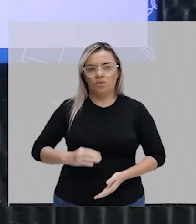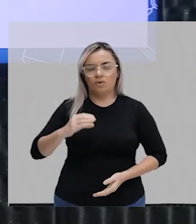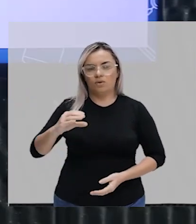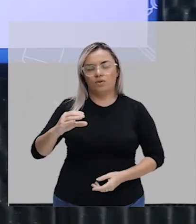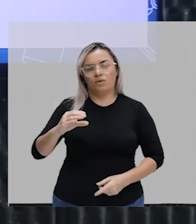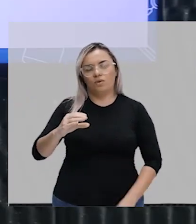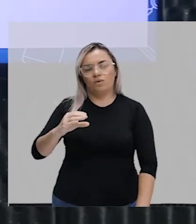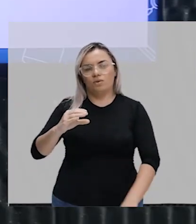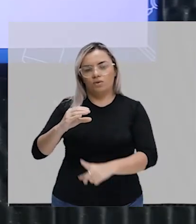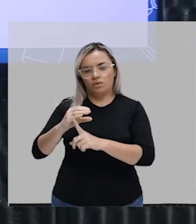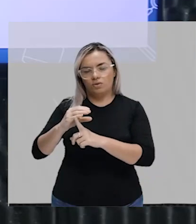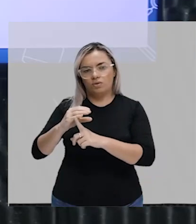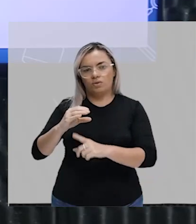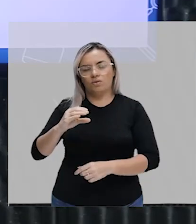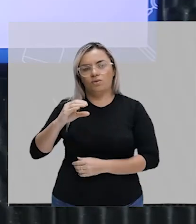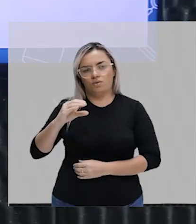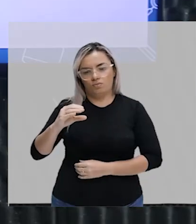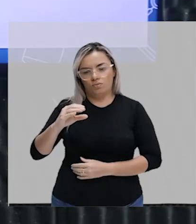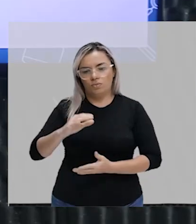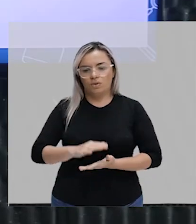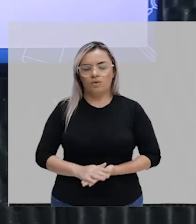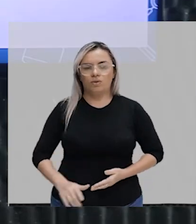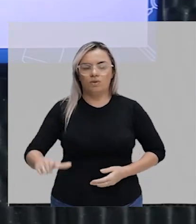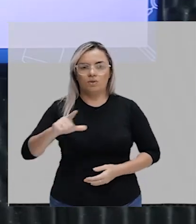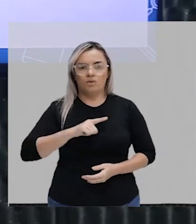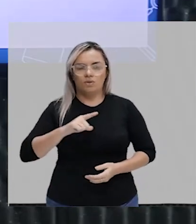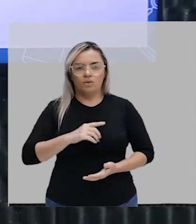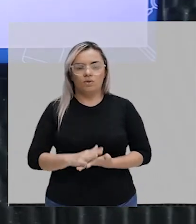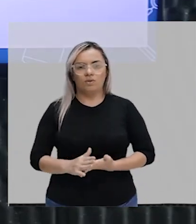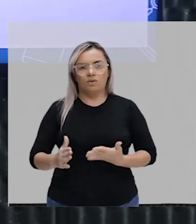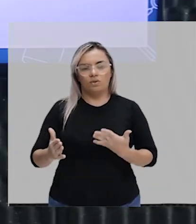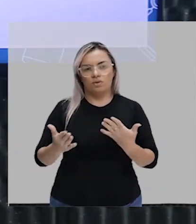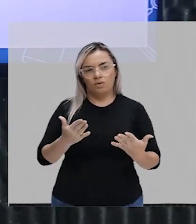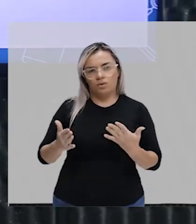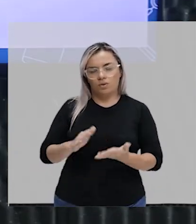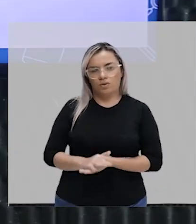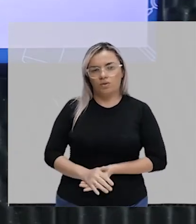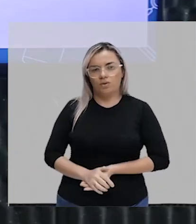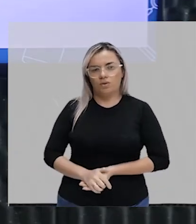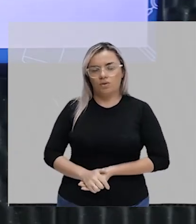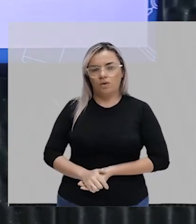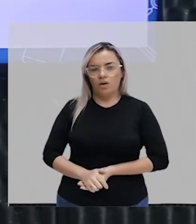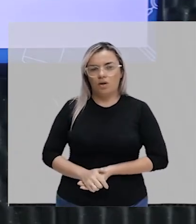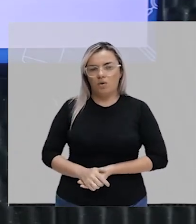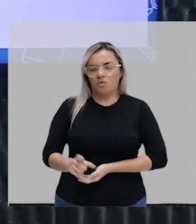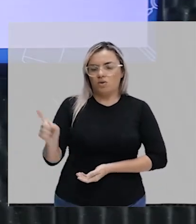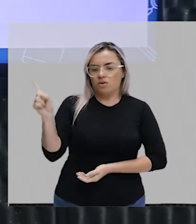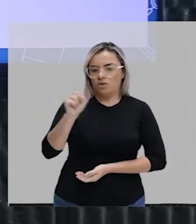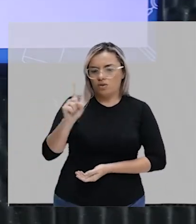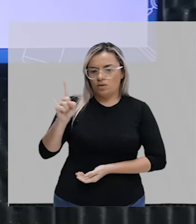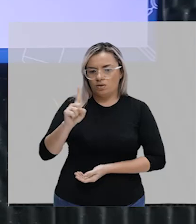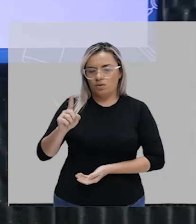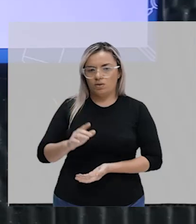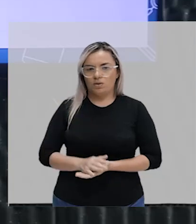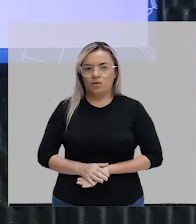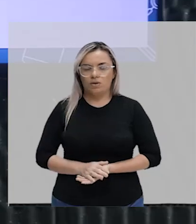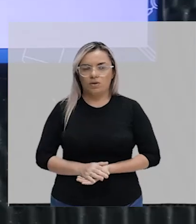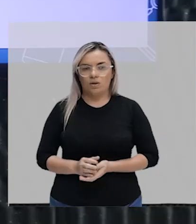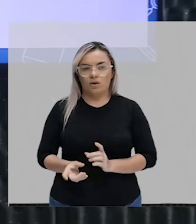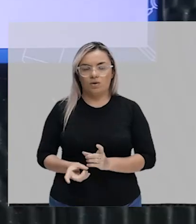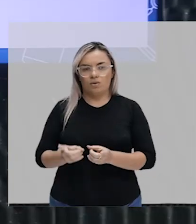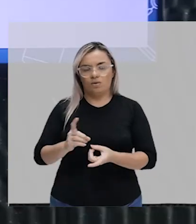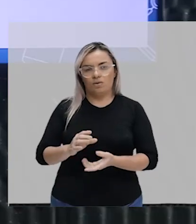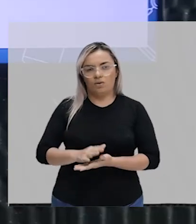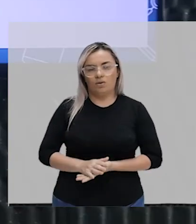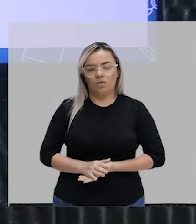Mesmo raciocínio, tá? Então, quando tem a relação de negação, na maioria das vezes, eu falei o Czinho cortado, mas é invertido, tá bom?